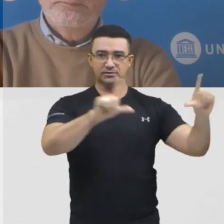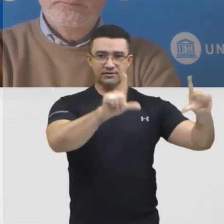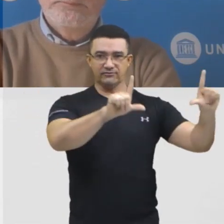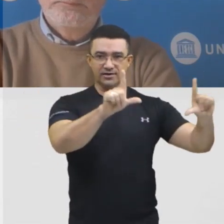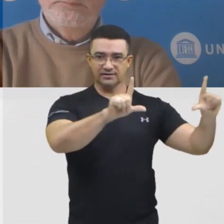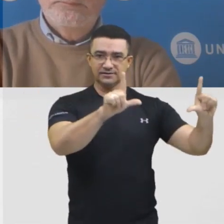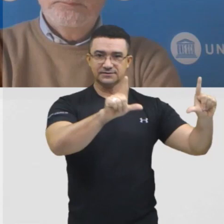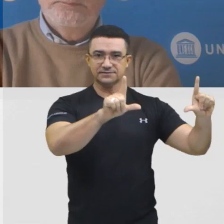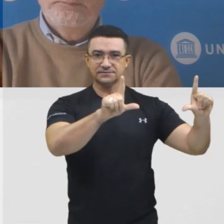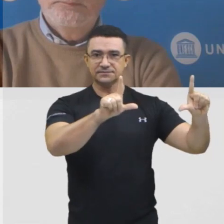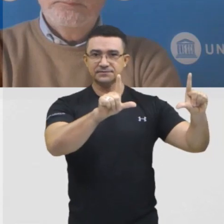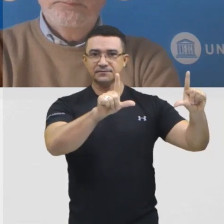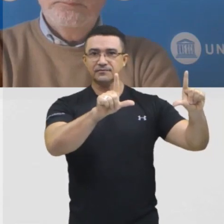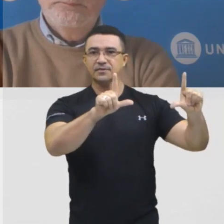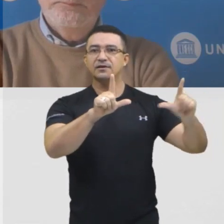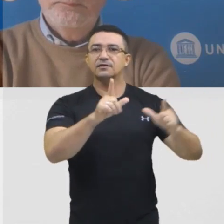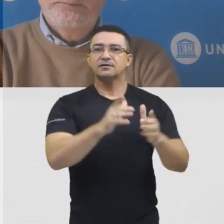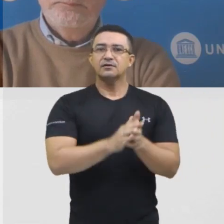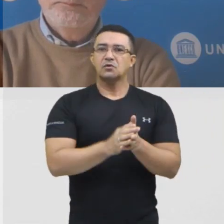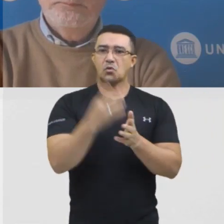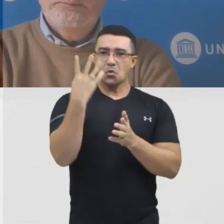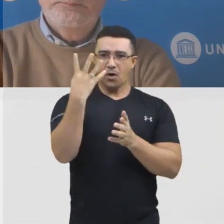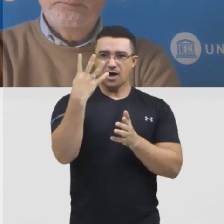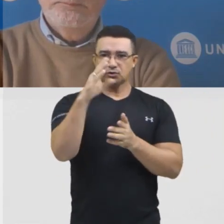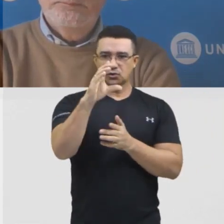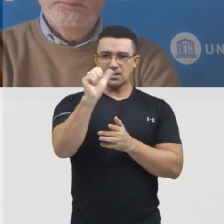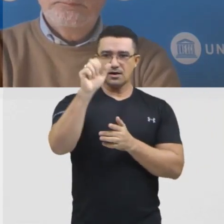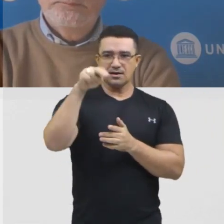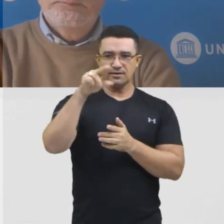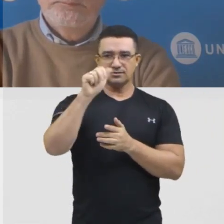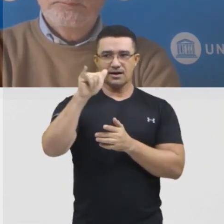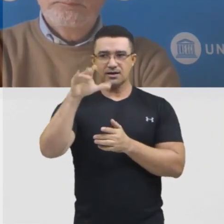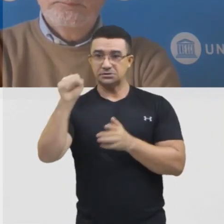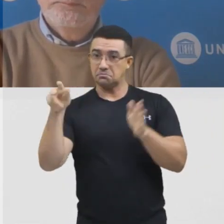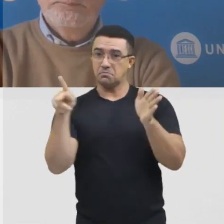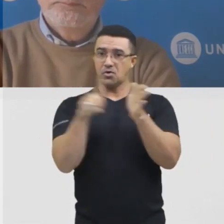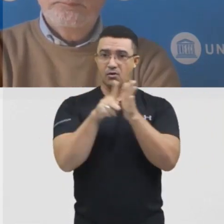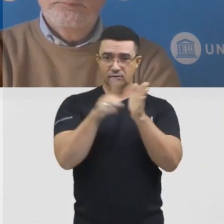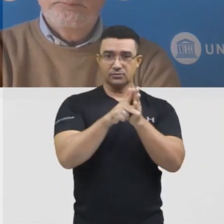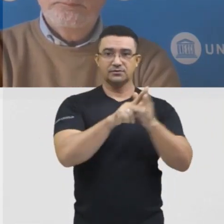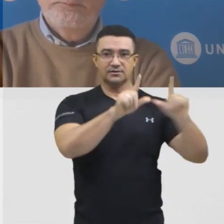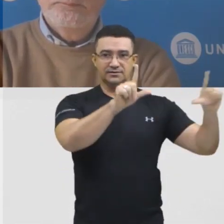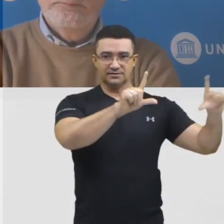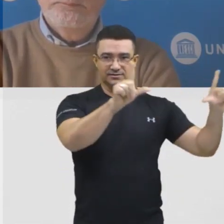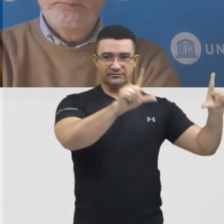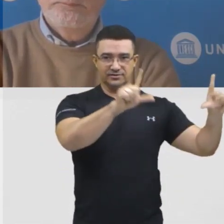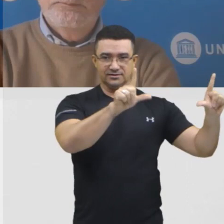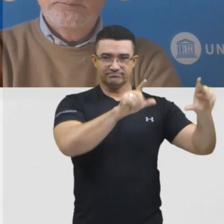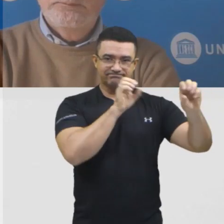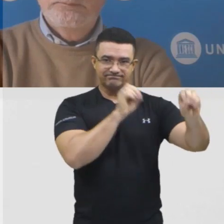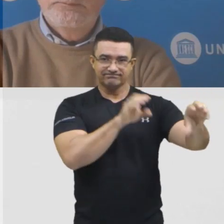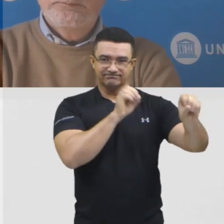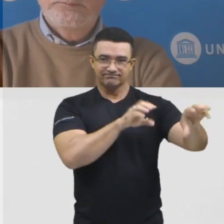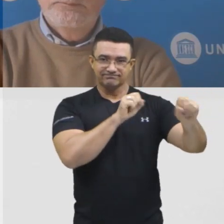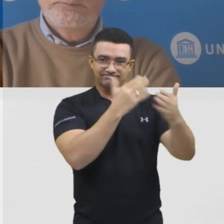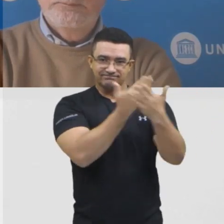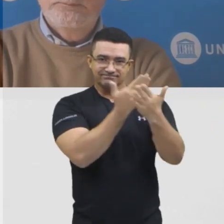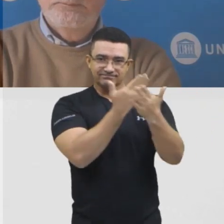TV, com 4 canais específicos, para que nós